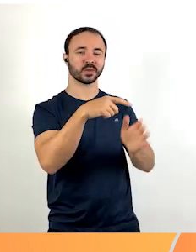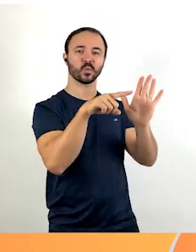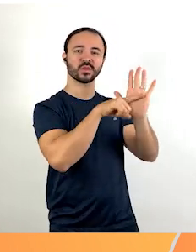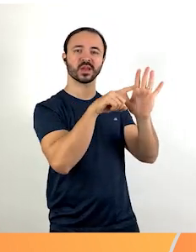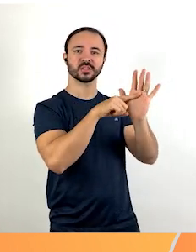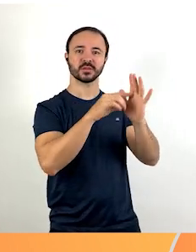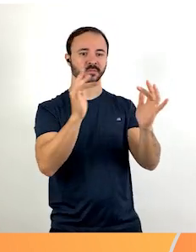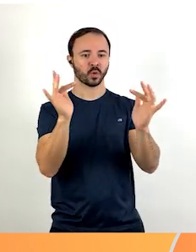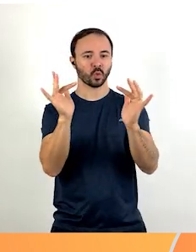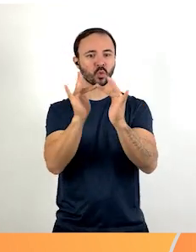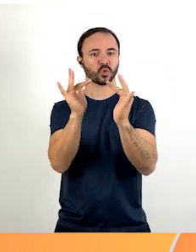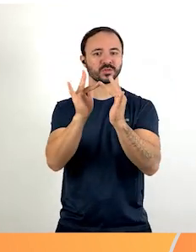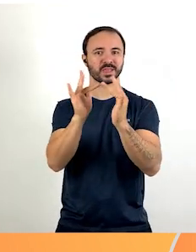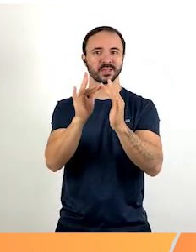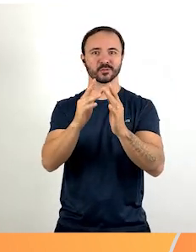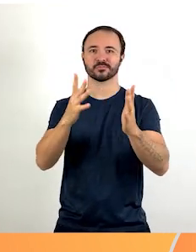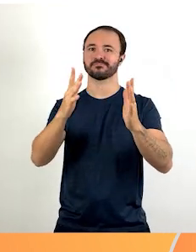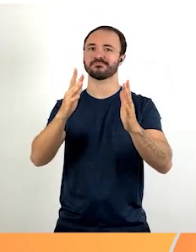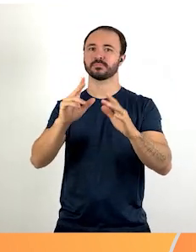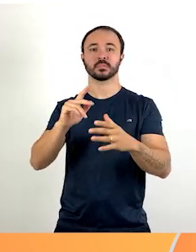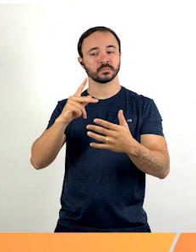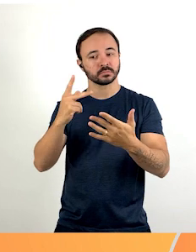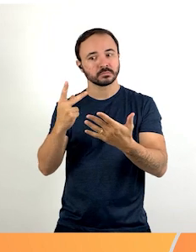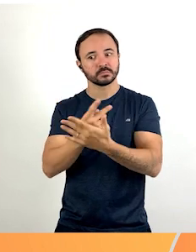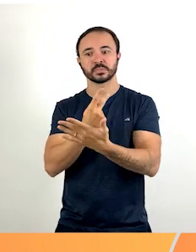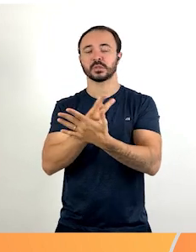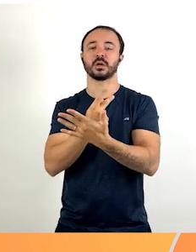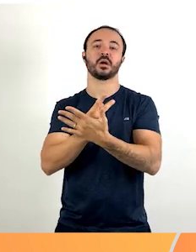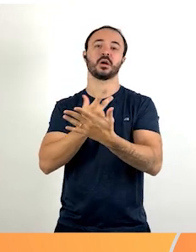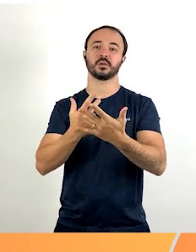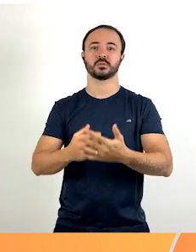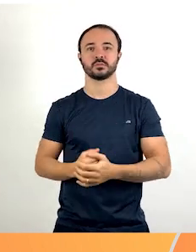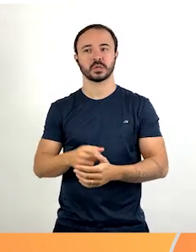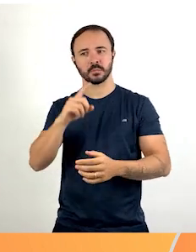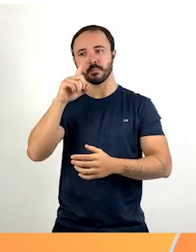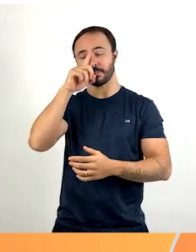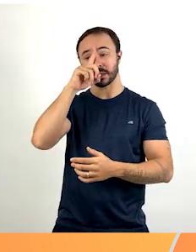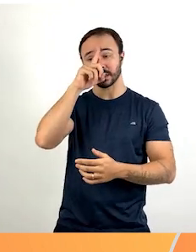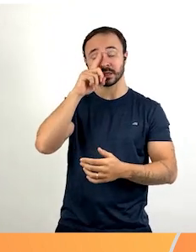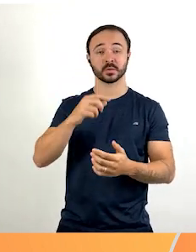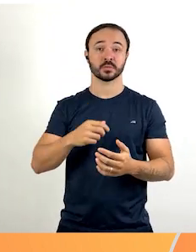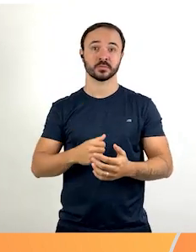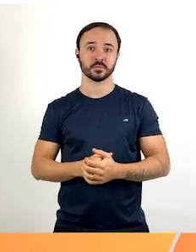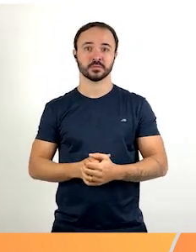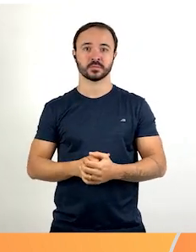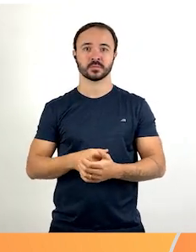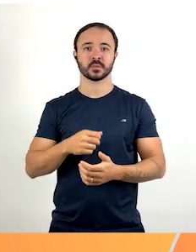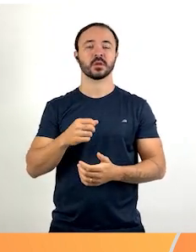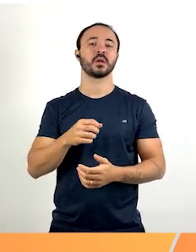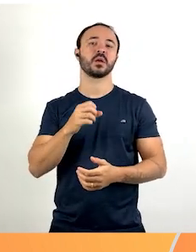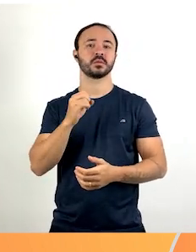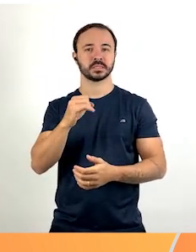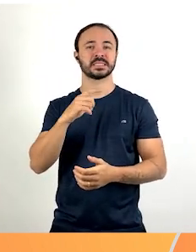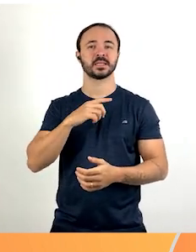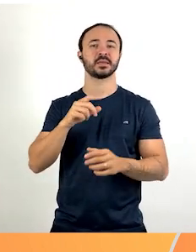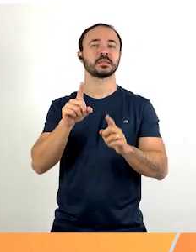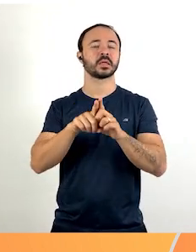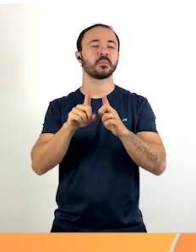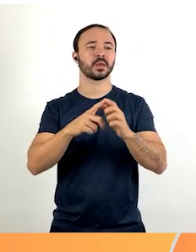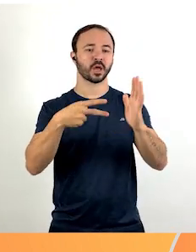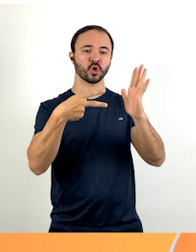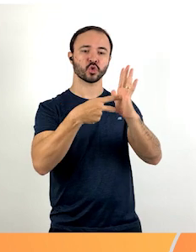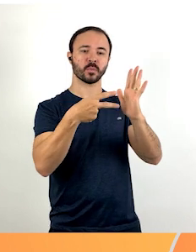terra, que são conectados, um objeto metálico que esteja conduzindo corrente e também a voltagem errada